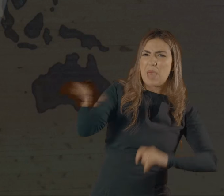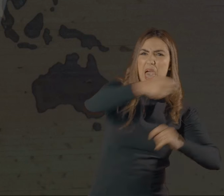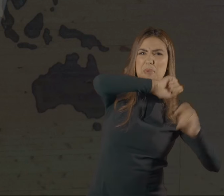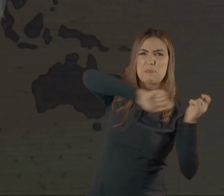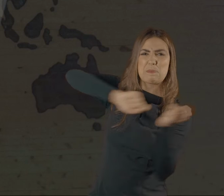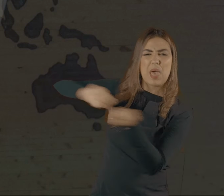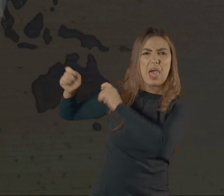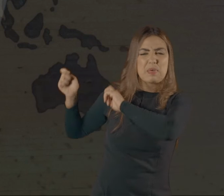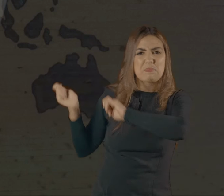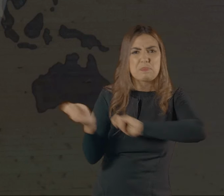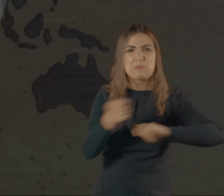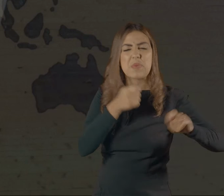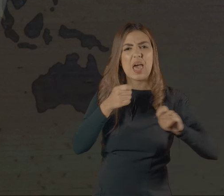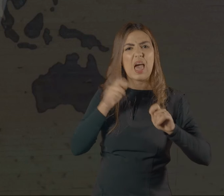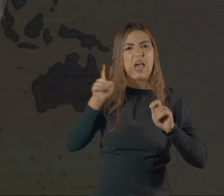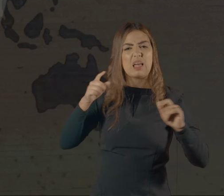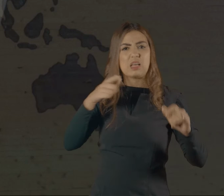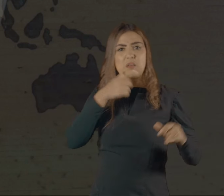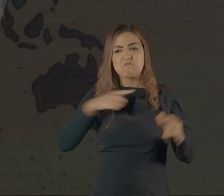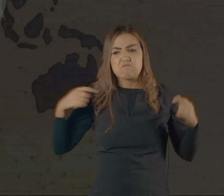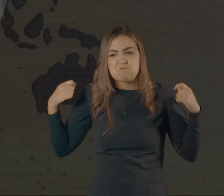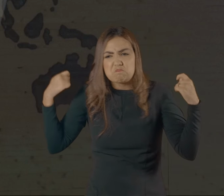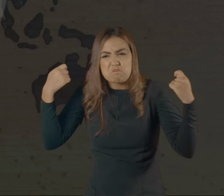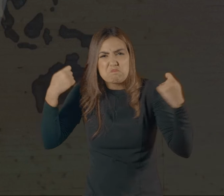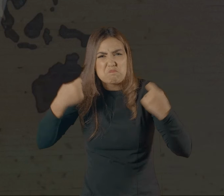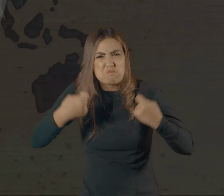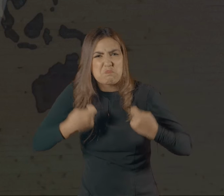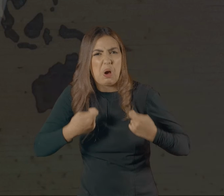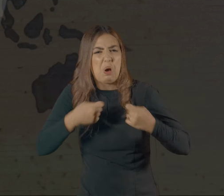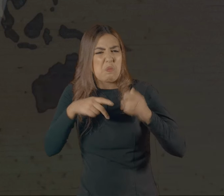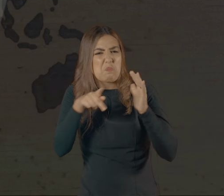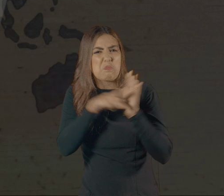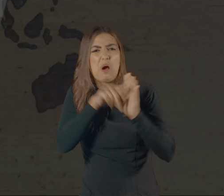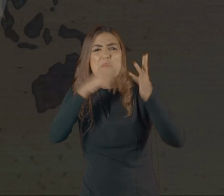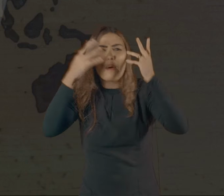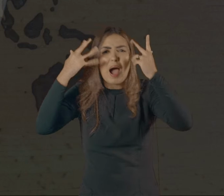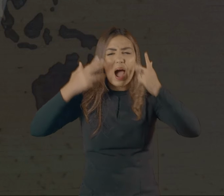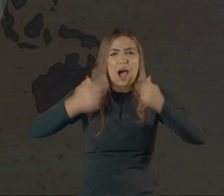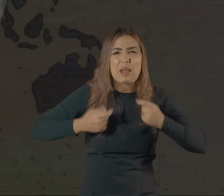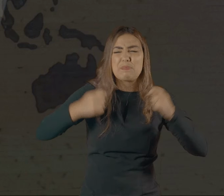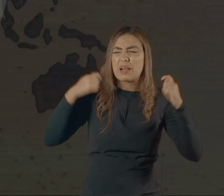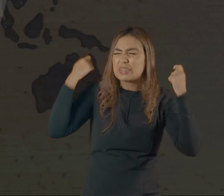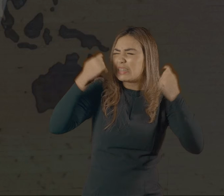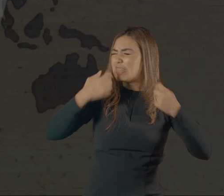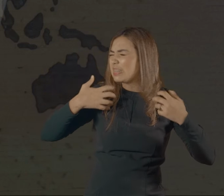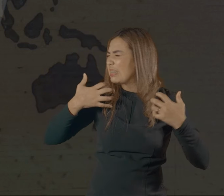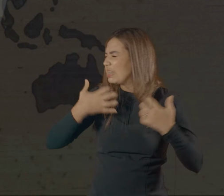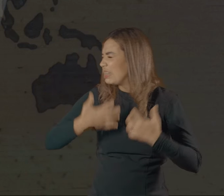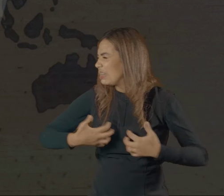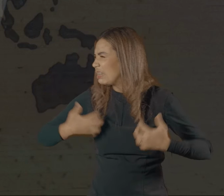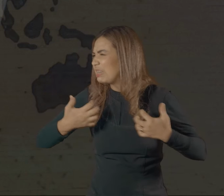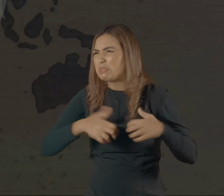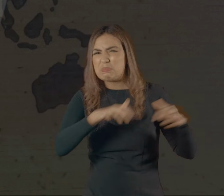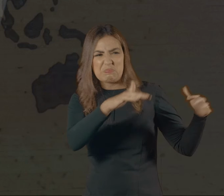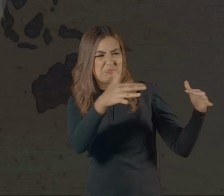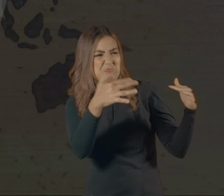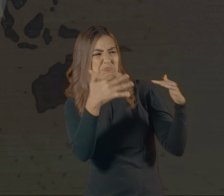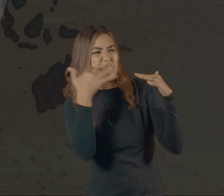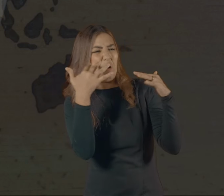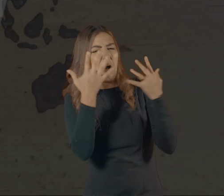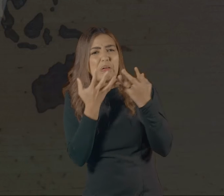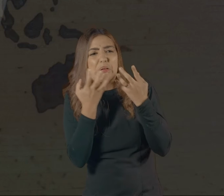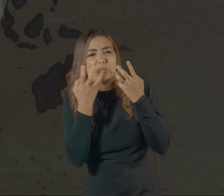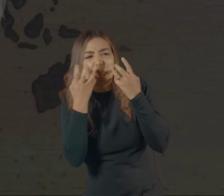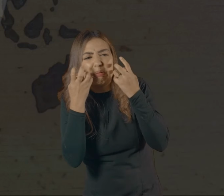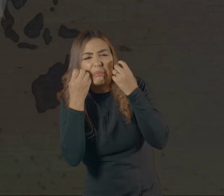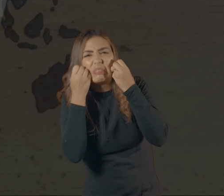peregrinos, vestidos de peles de ovelhas e de cabras, necessitados, afligidos, maltratados, homens